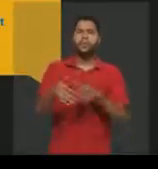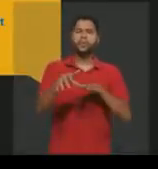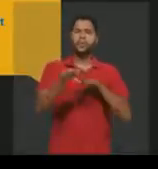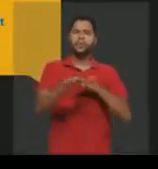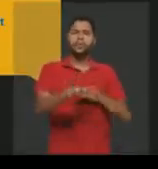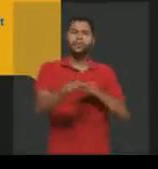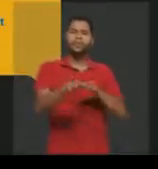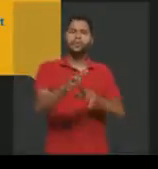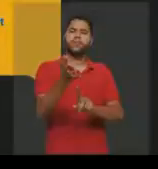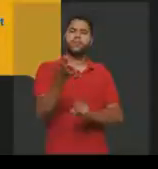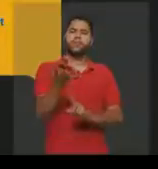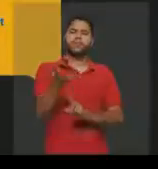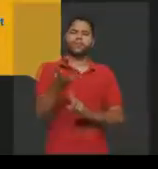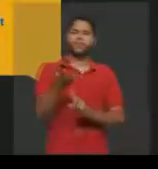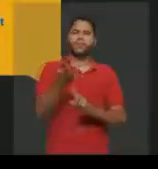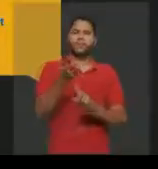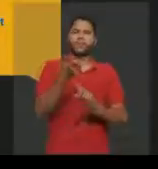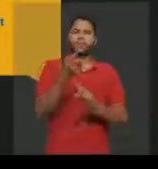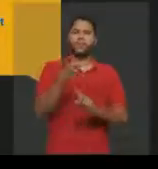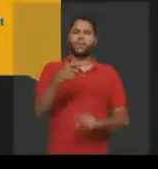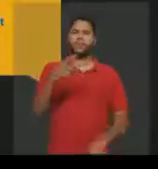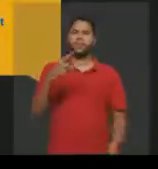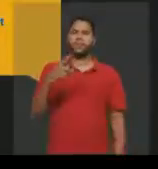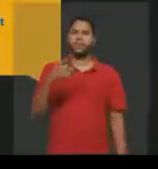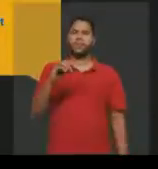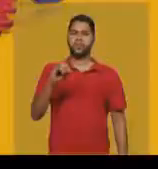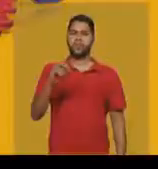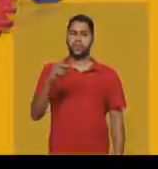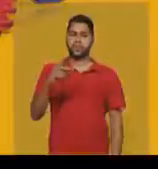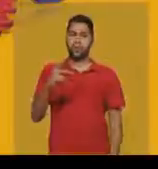de pop art. O